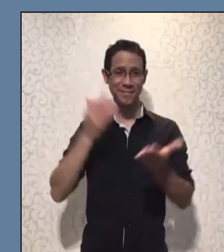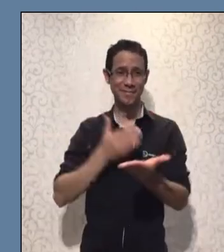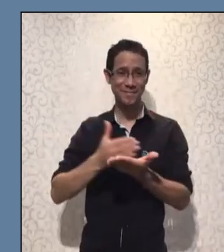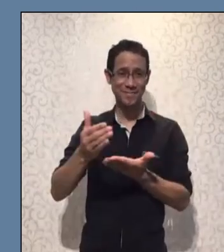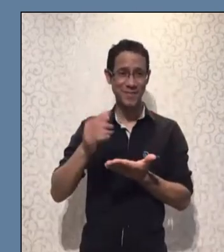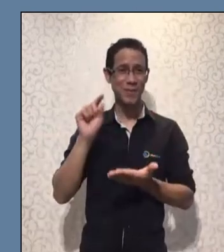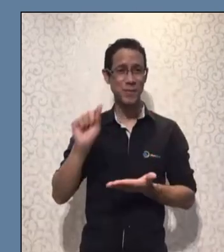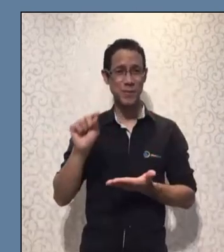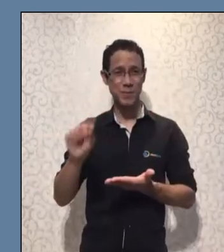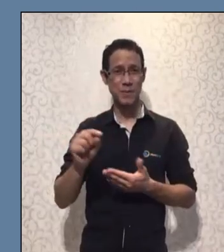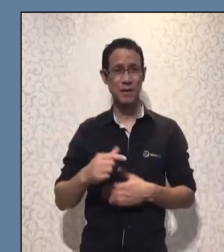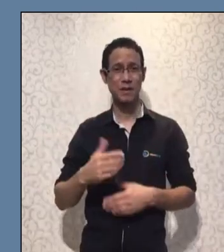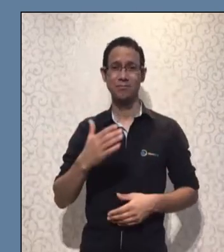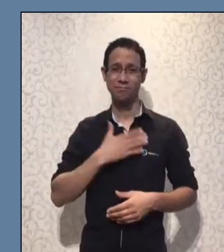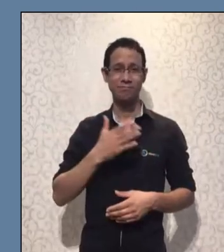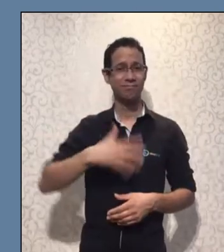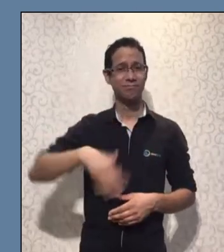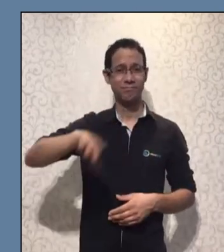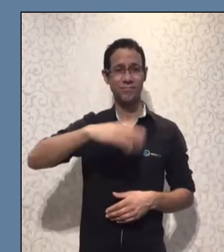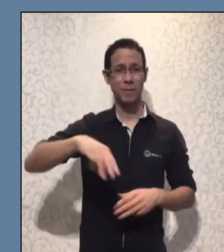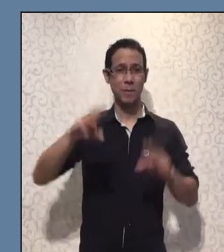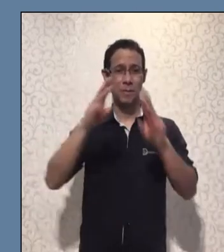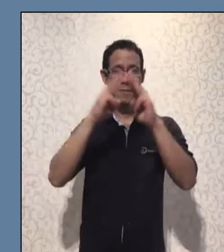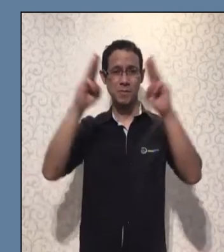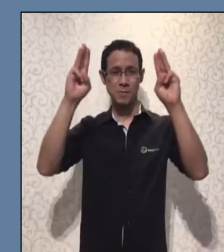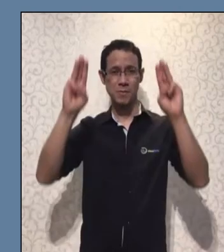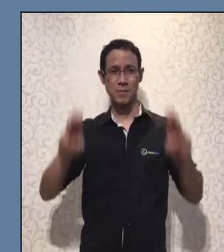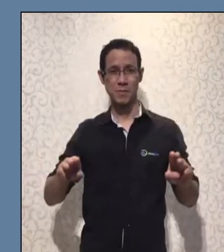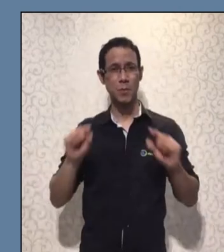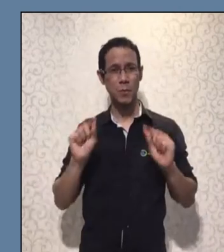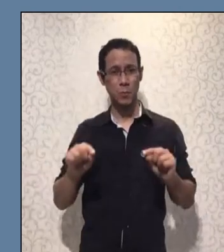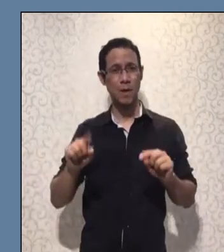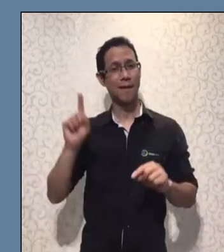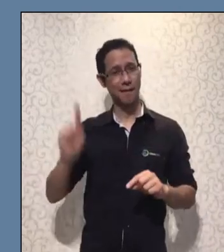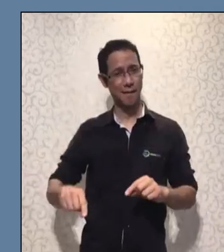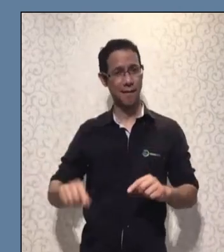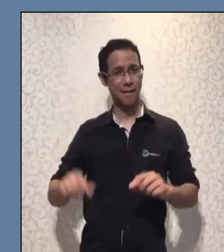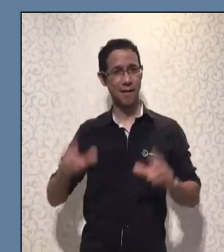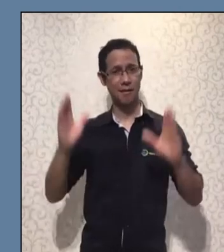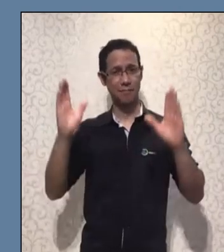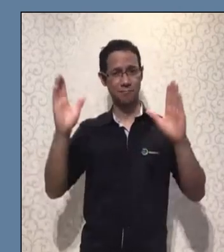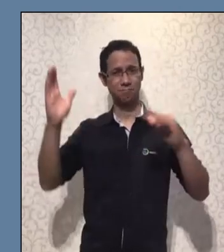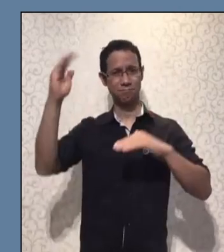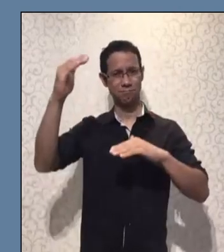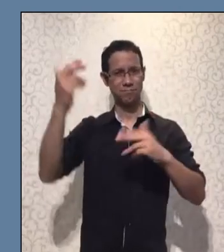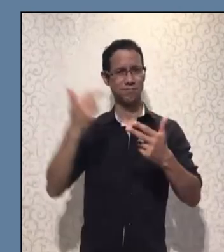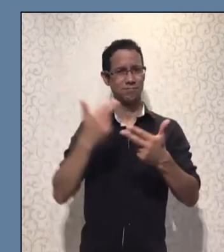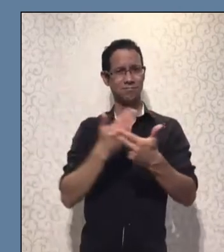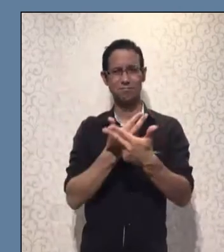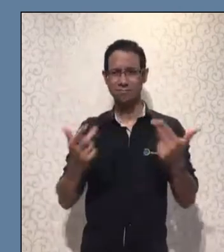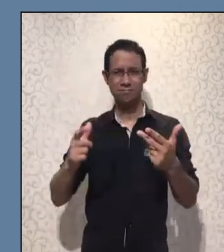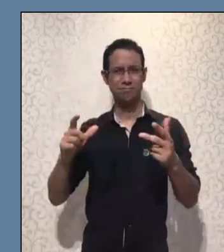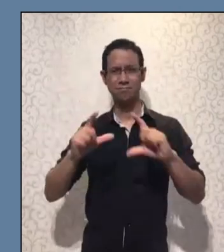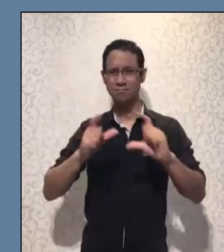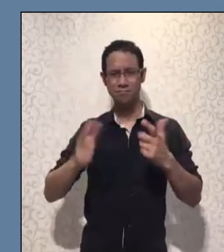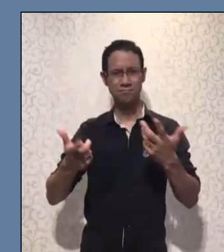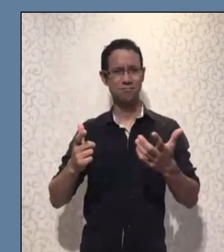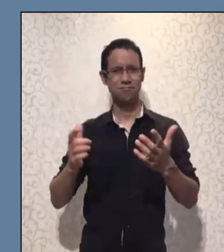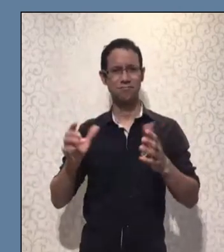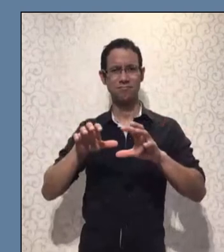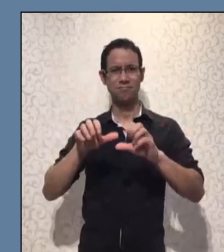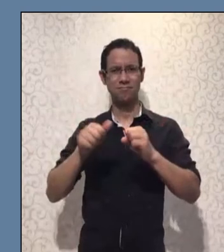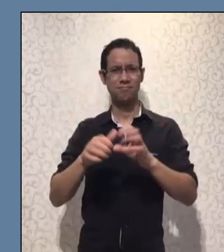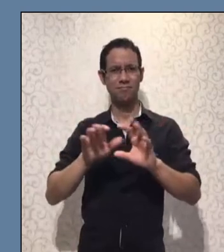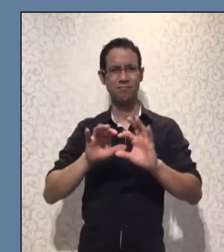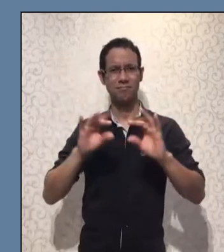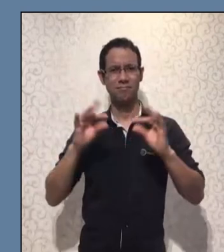para mim, museu é o acervo. Quer dizer, cada museu se identifica pelas coleções